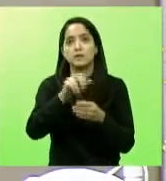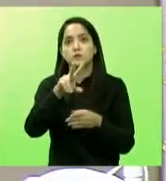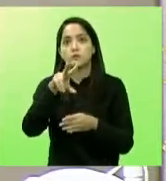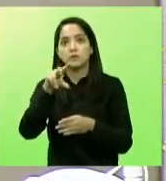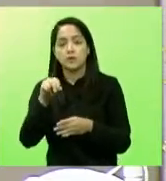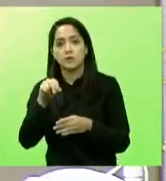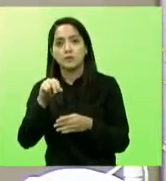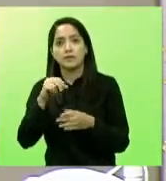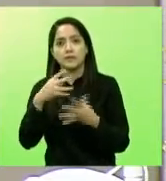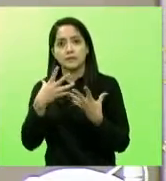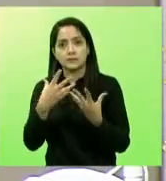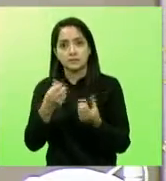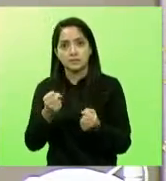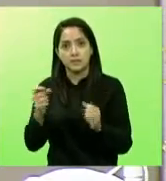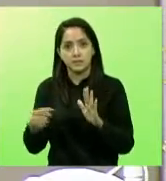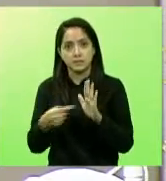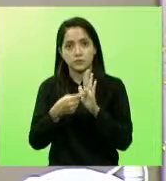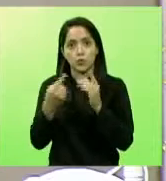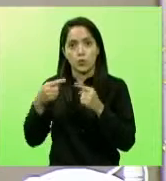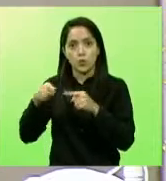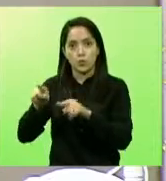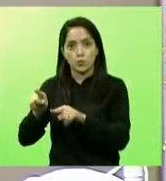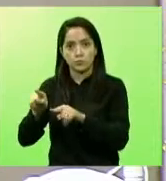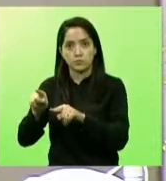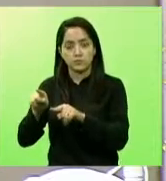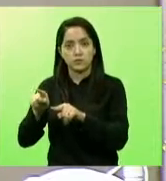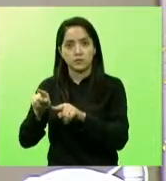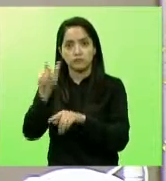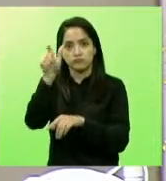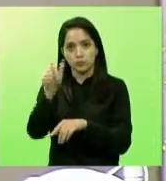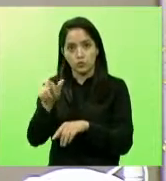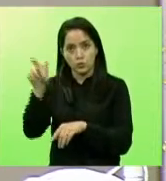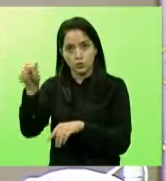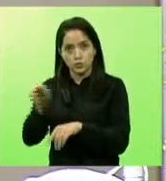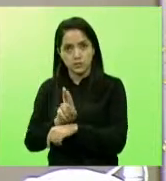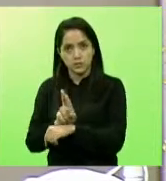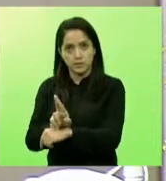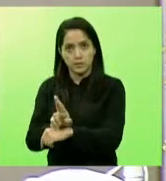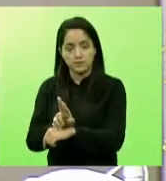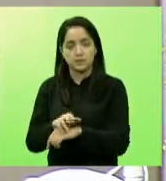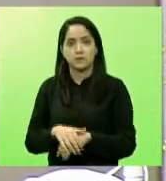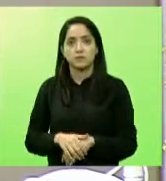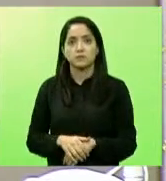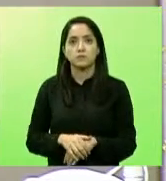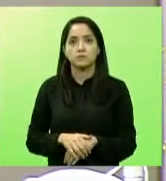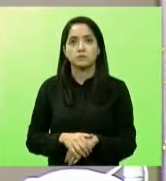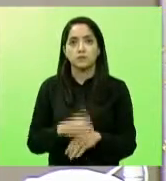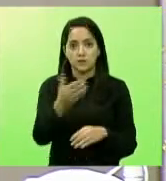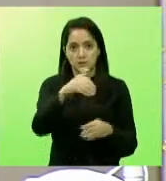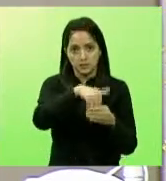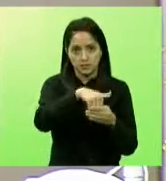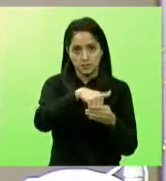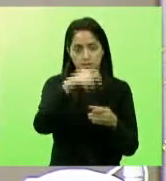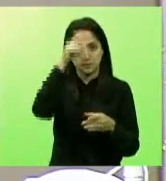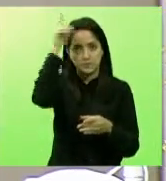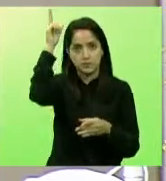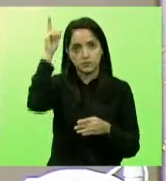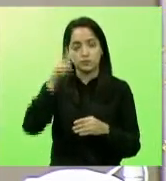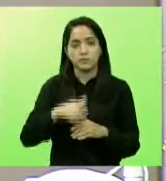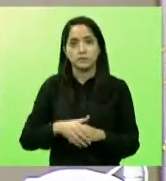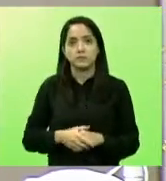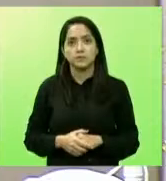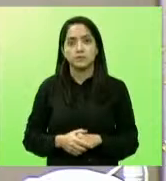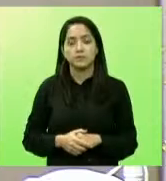das denúncias contra os representados. E tem a palavra agora para o seu voto, deputado Sargento Lima.